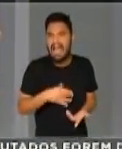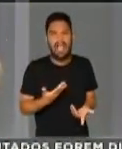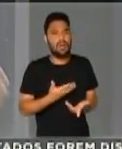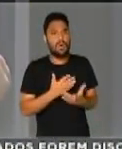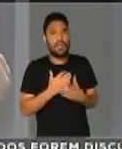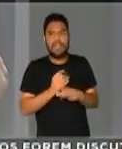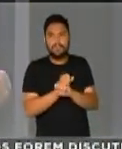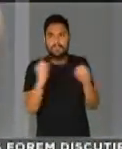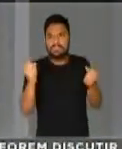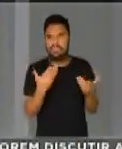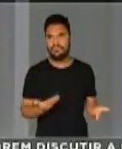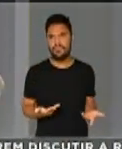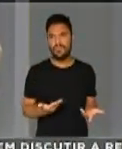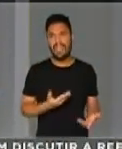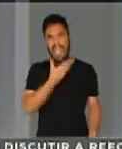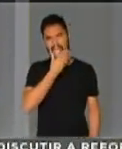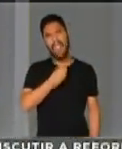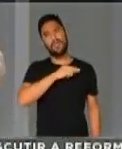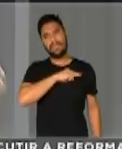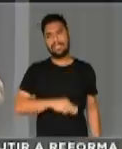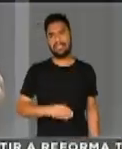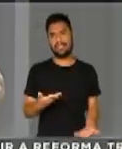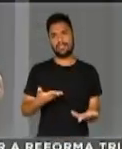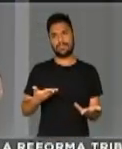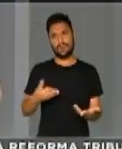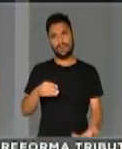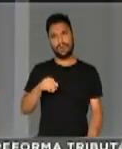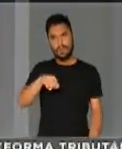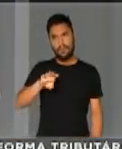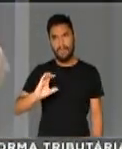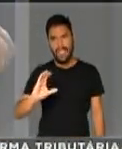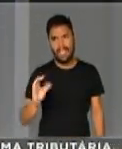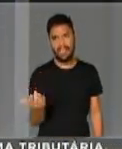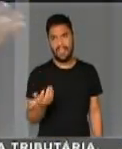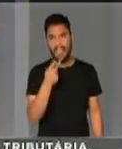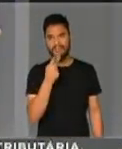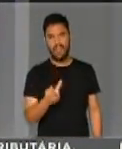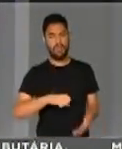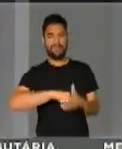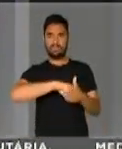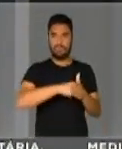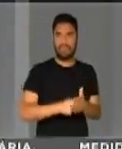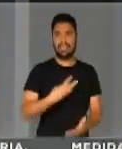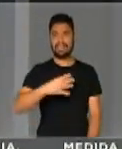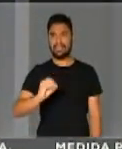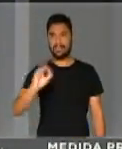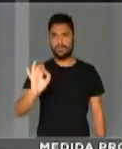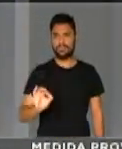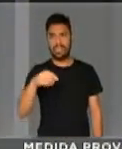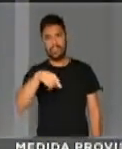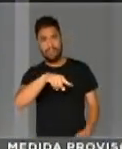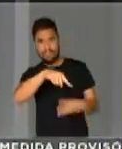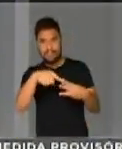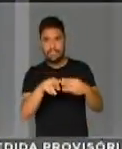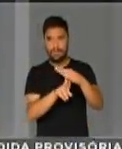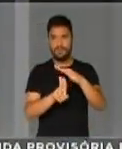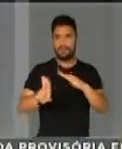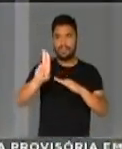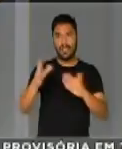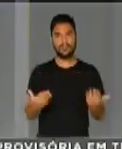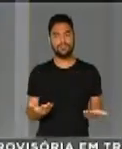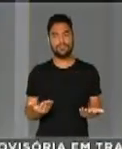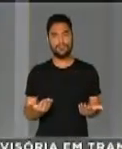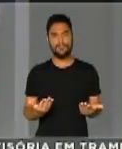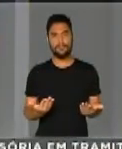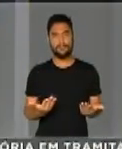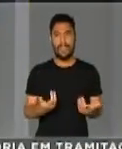tão obscura? É um ministro da Educação para dizer que vai cortar 30% dessas três universidades. Como houve